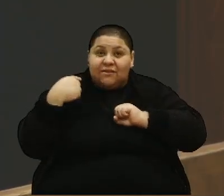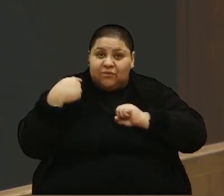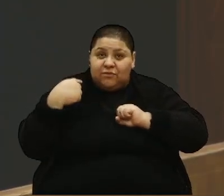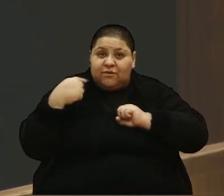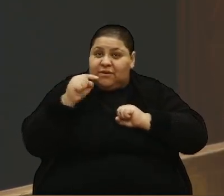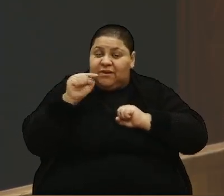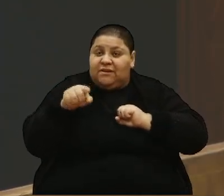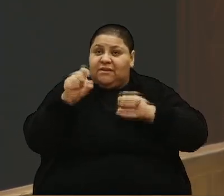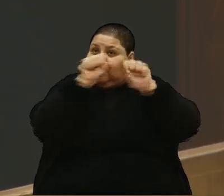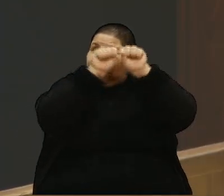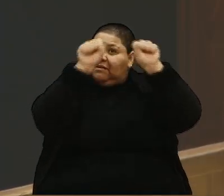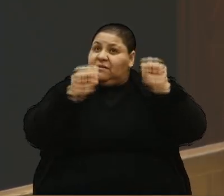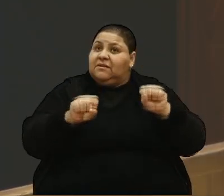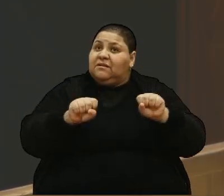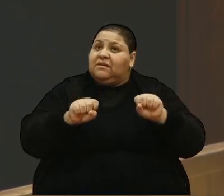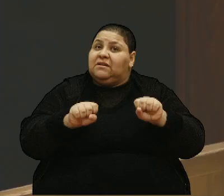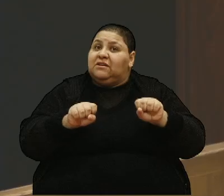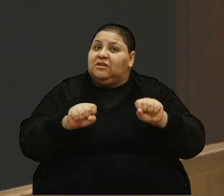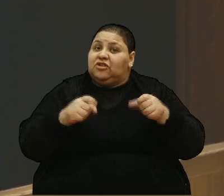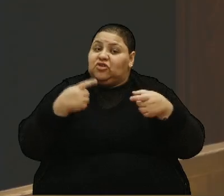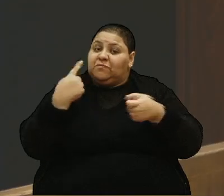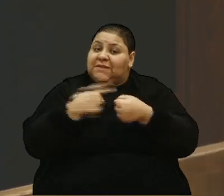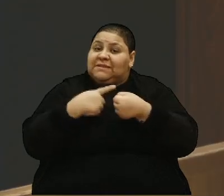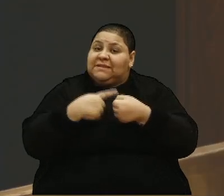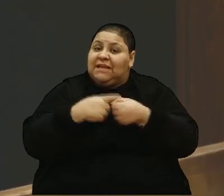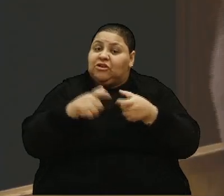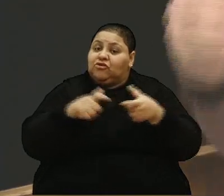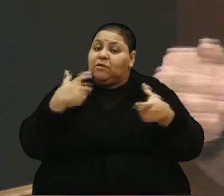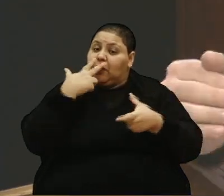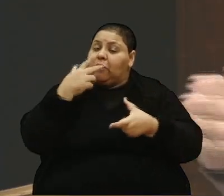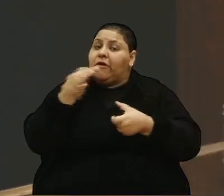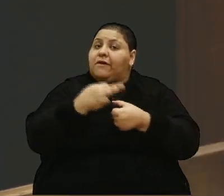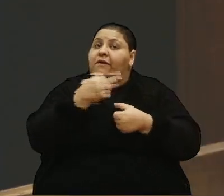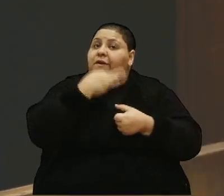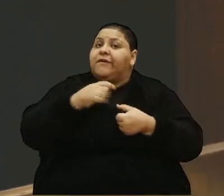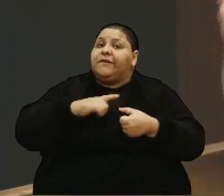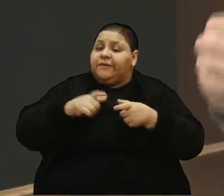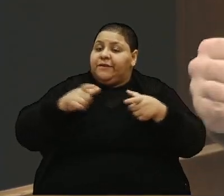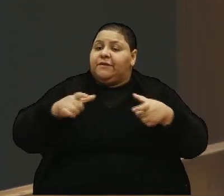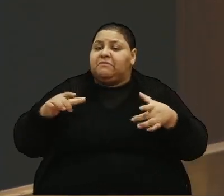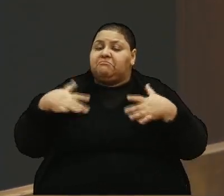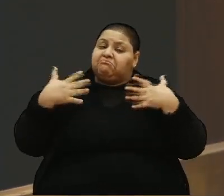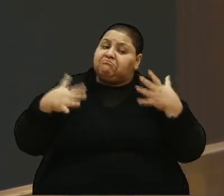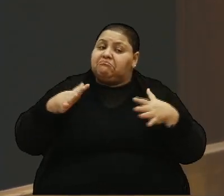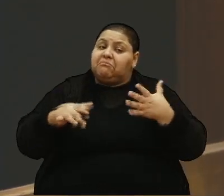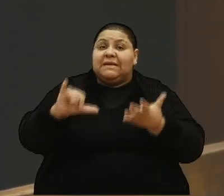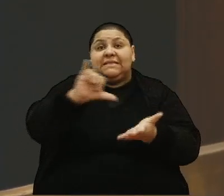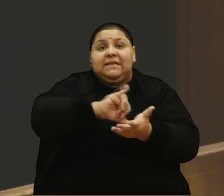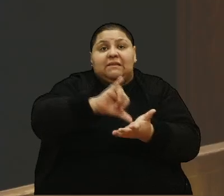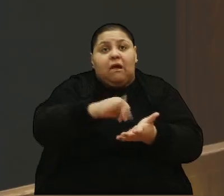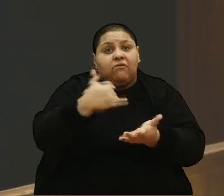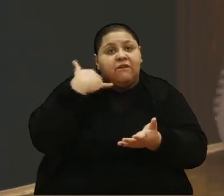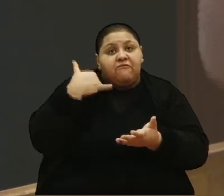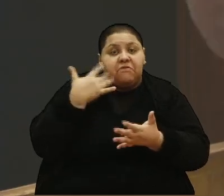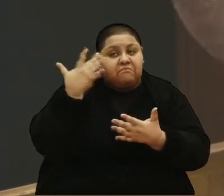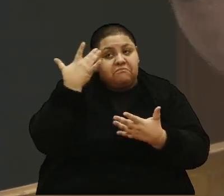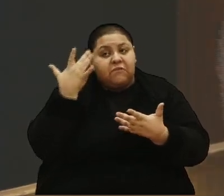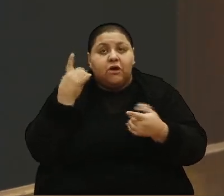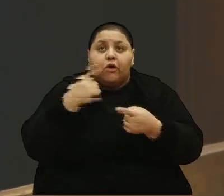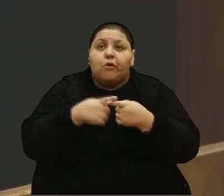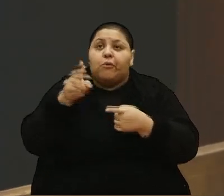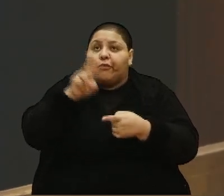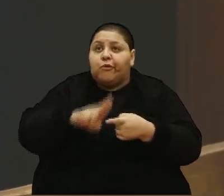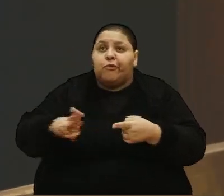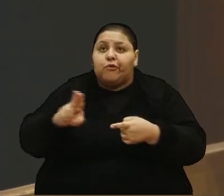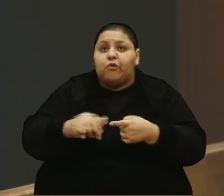um sistema de a segunda cidade maior do estado. Então, nós temos que evoluir. Talvez uma central telefônica. Por que não utilizar o